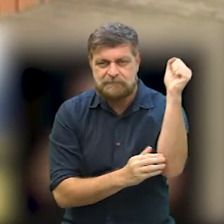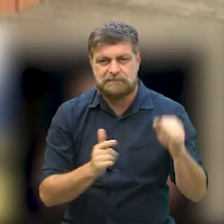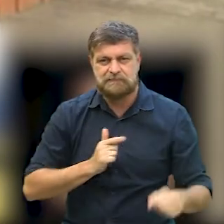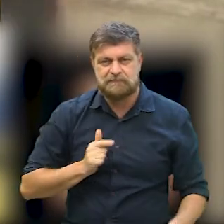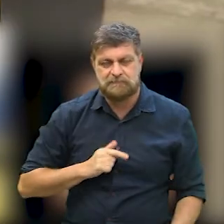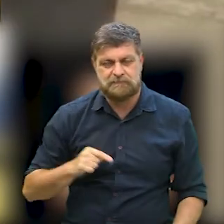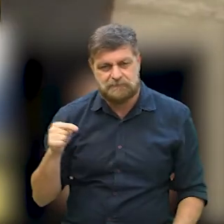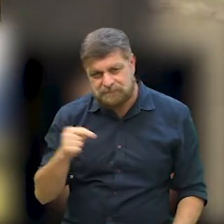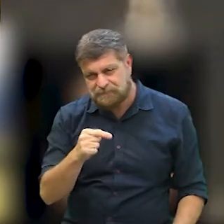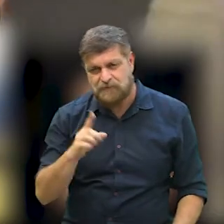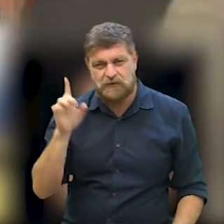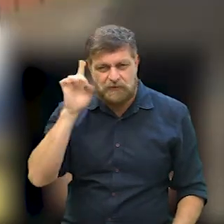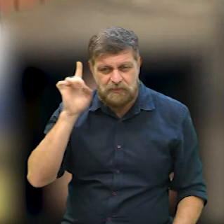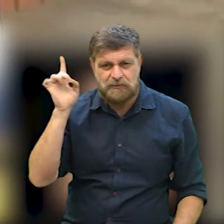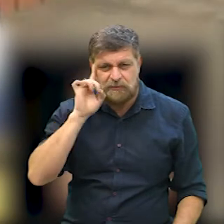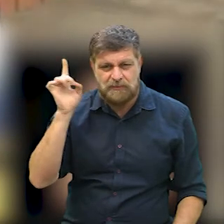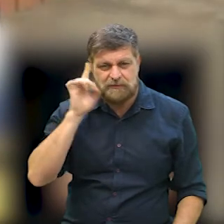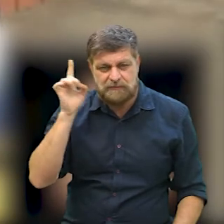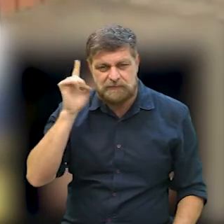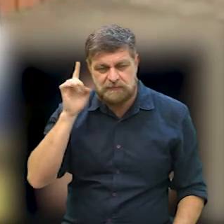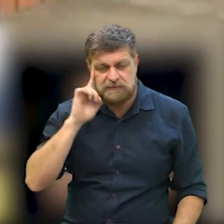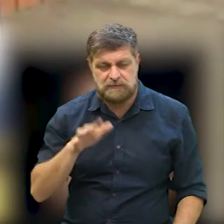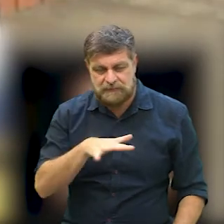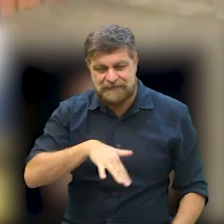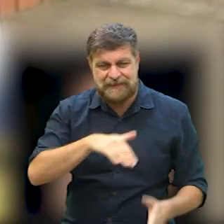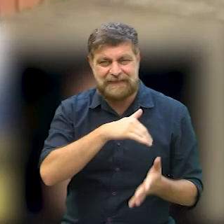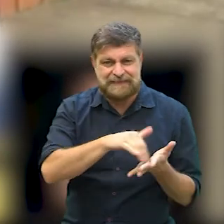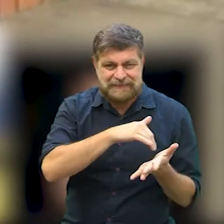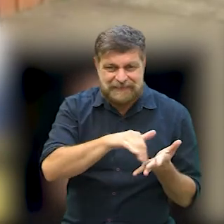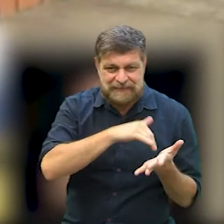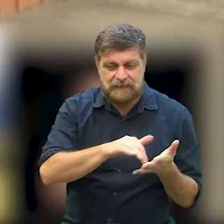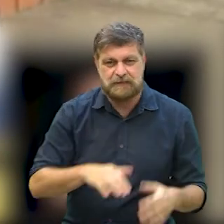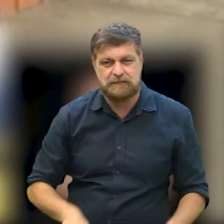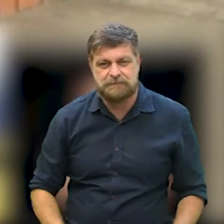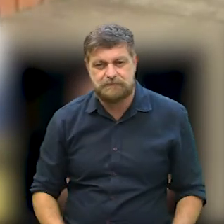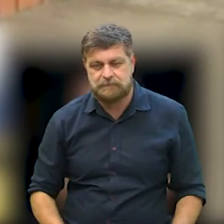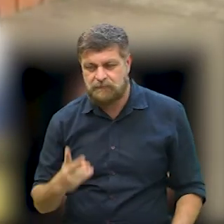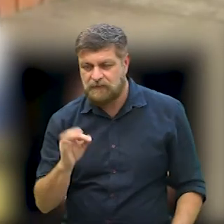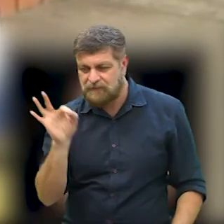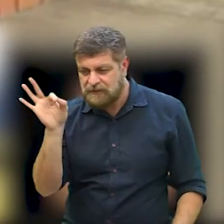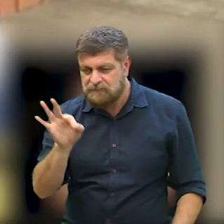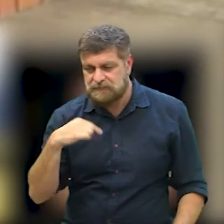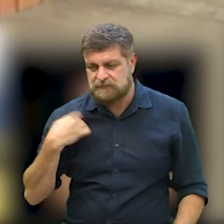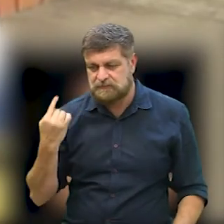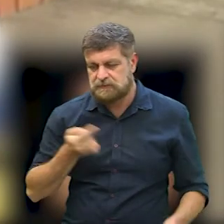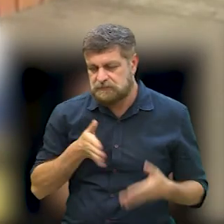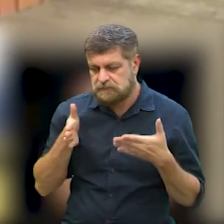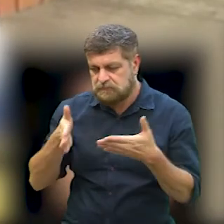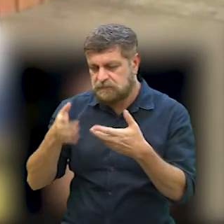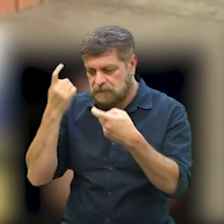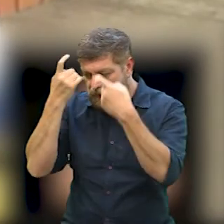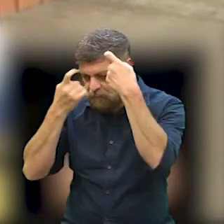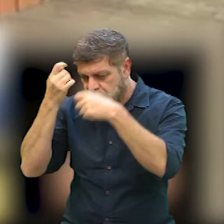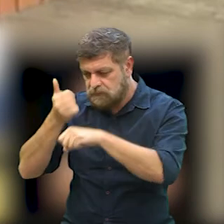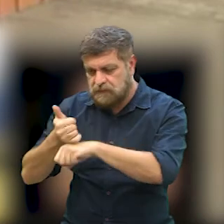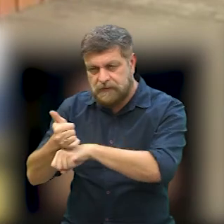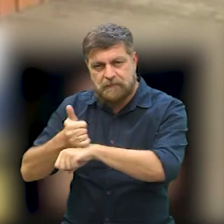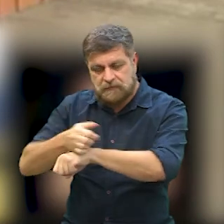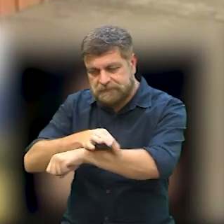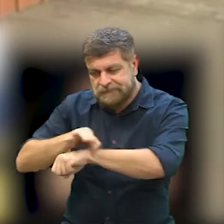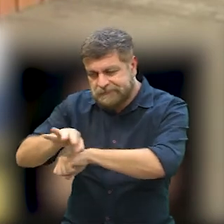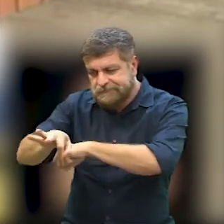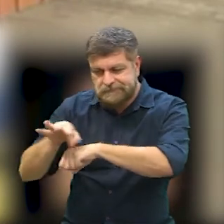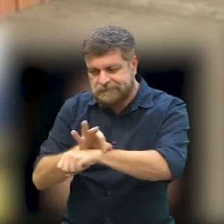e com a burocracia do dia a dia da dentro da secretaria e vinte por cento a gente se preocupa